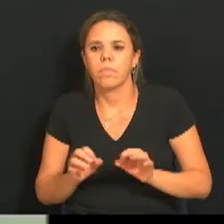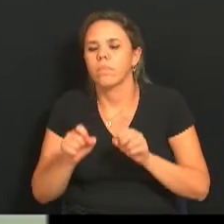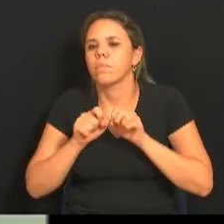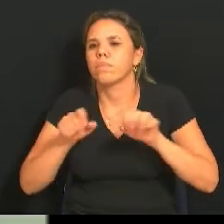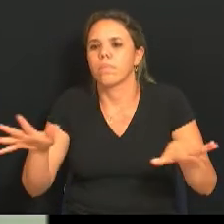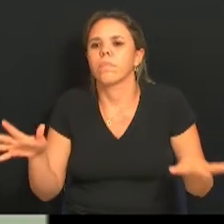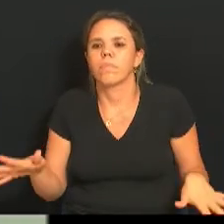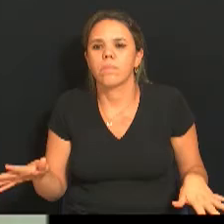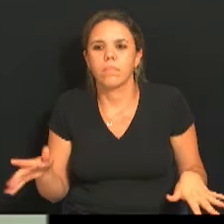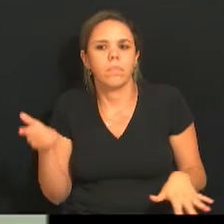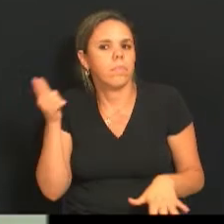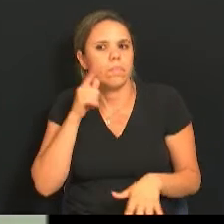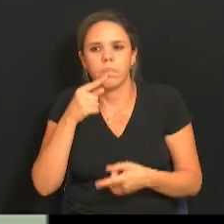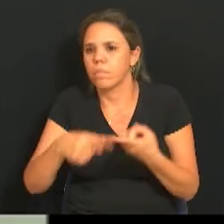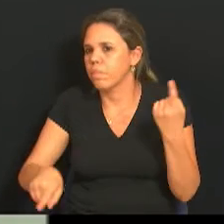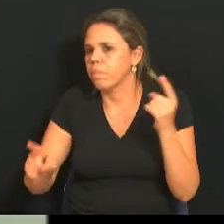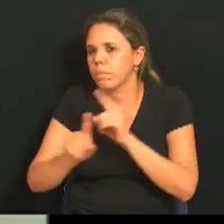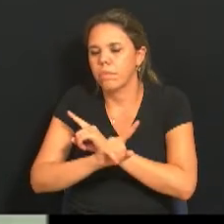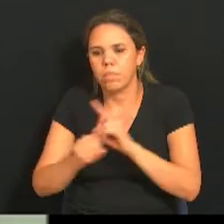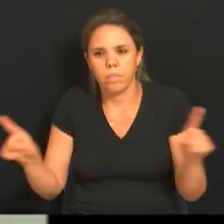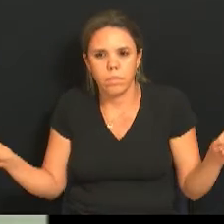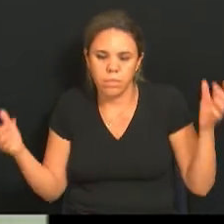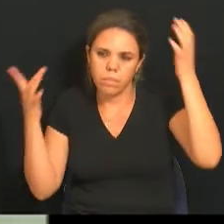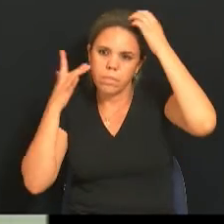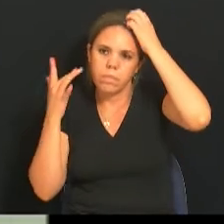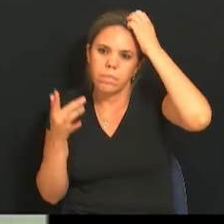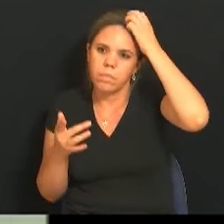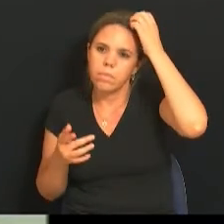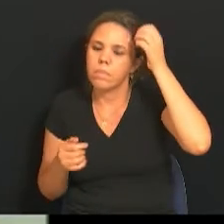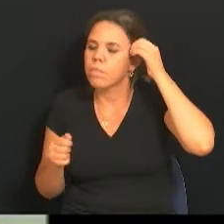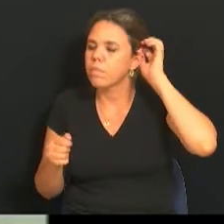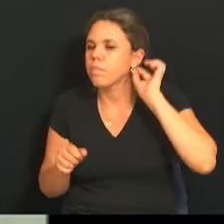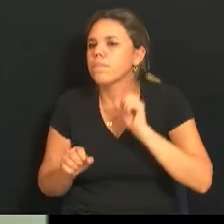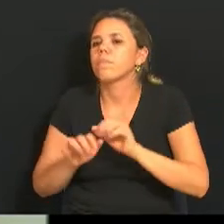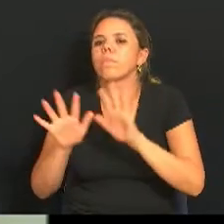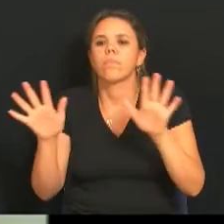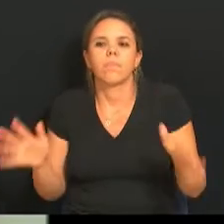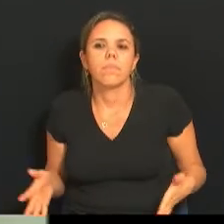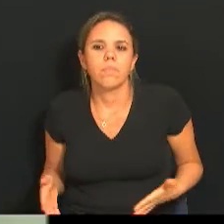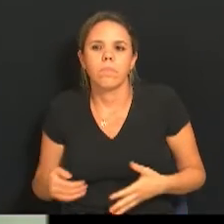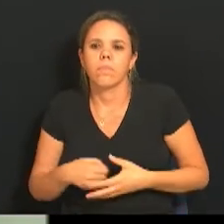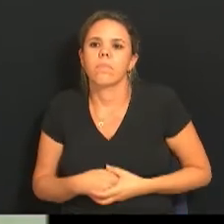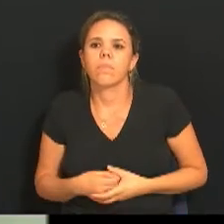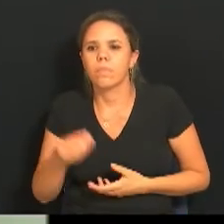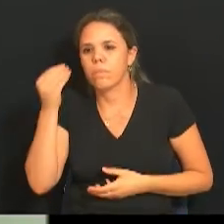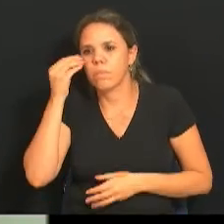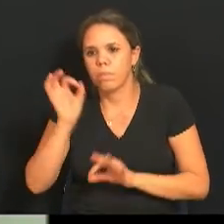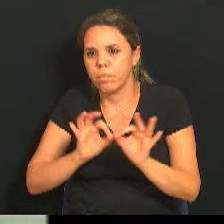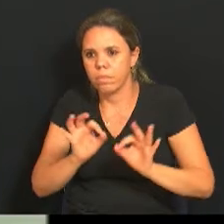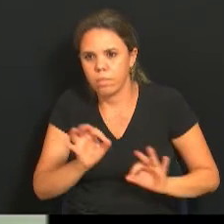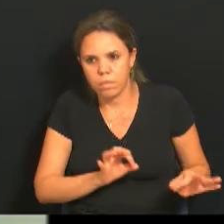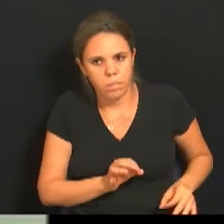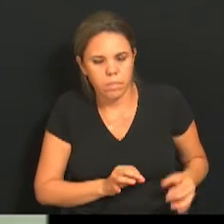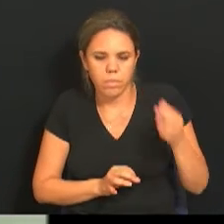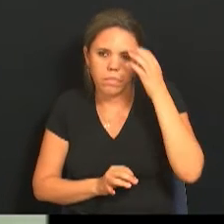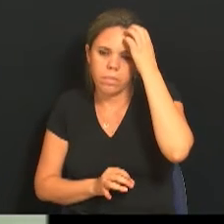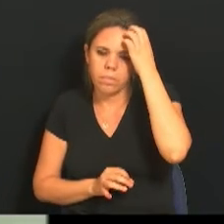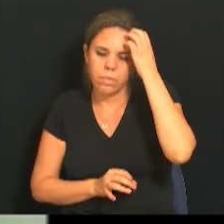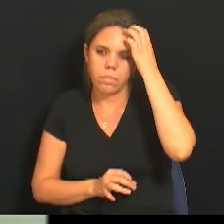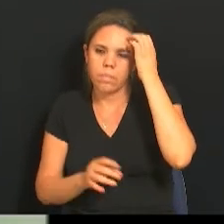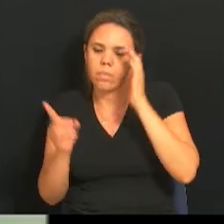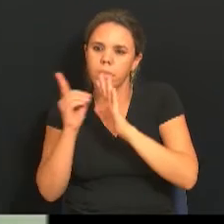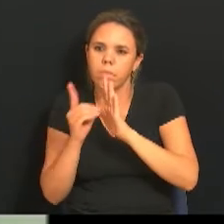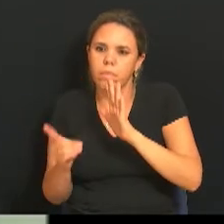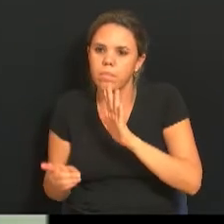gente não consegue proibir nada. Né? Eu acho que tem que ter muito essa clareza. O que a gente tenta é organizar através desse decreto,